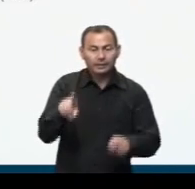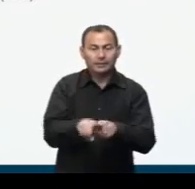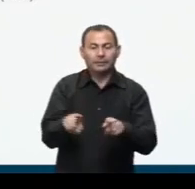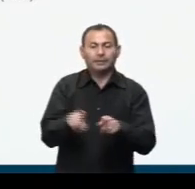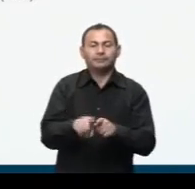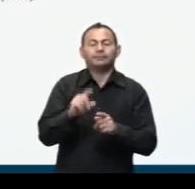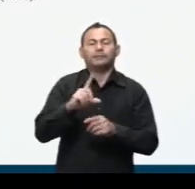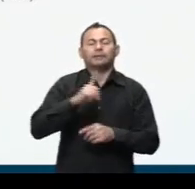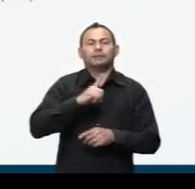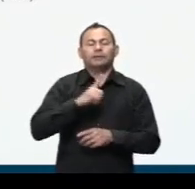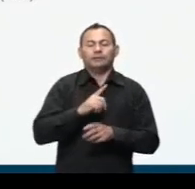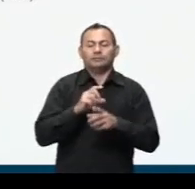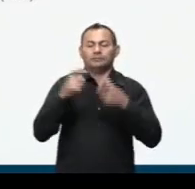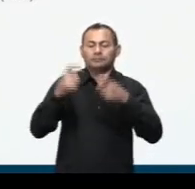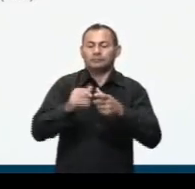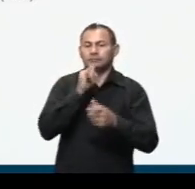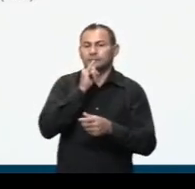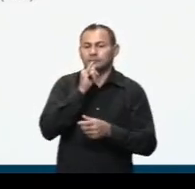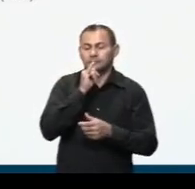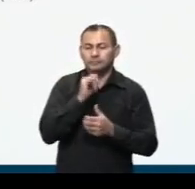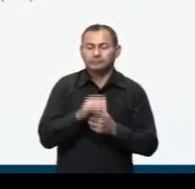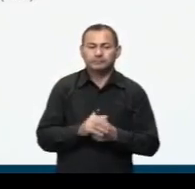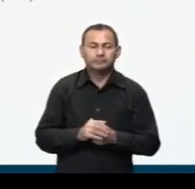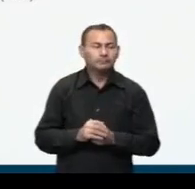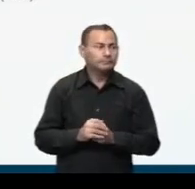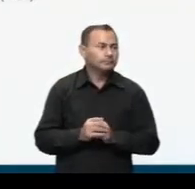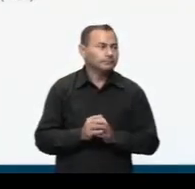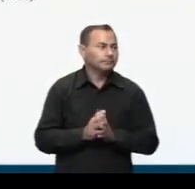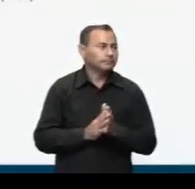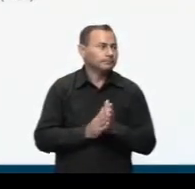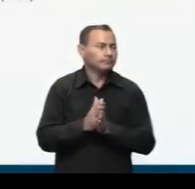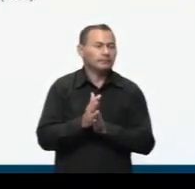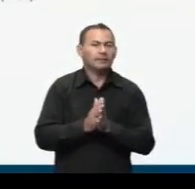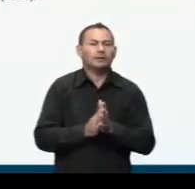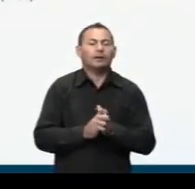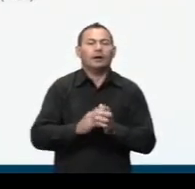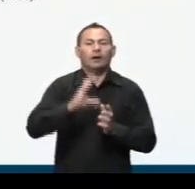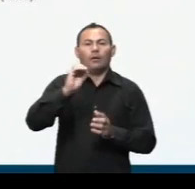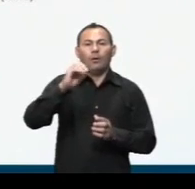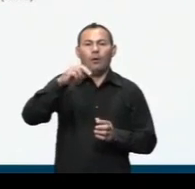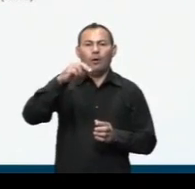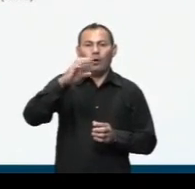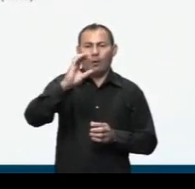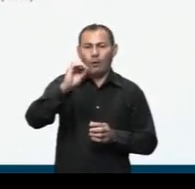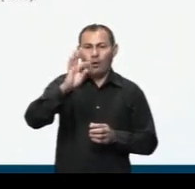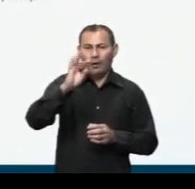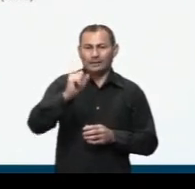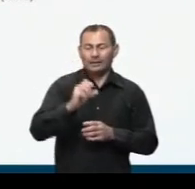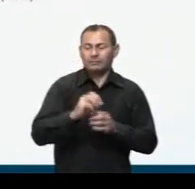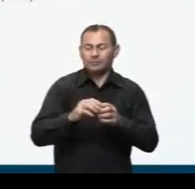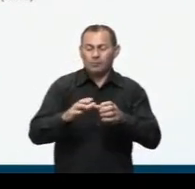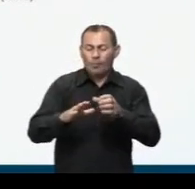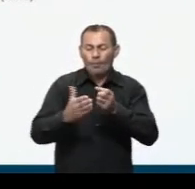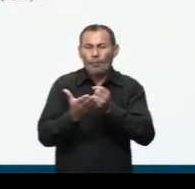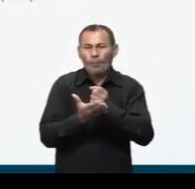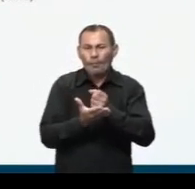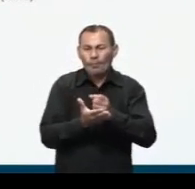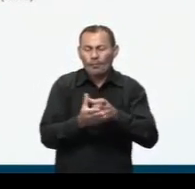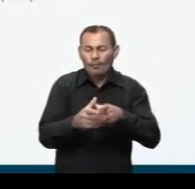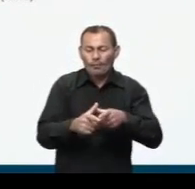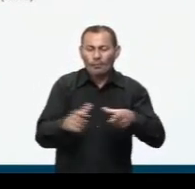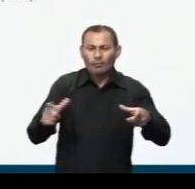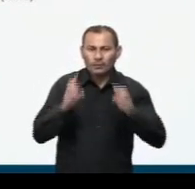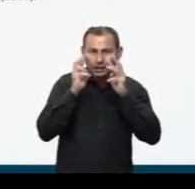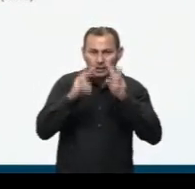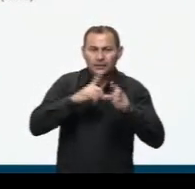que se eu tiver uma locação, por exemplo, numa cota muito rasa, numa cota baixa, né, como é esse